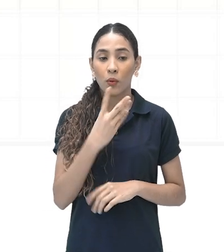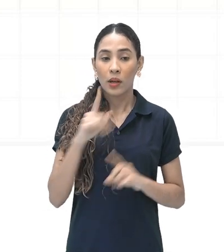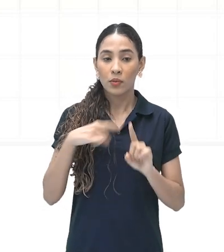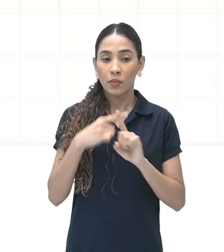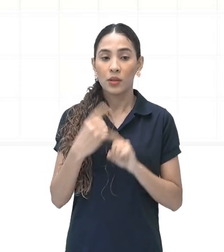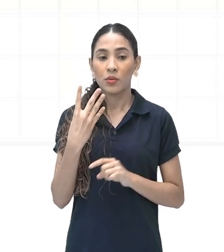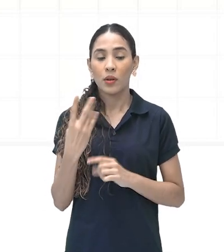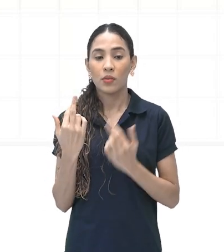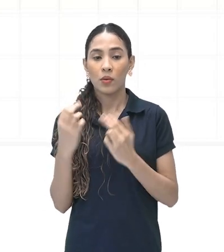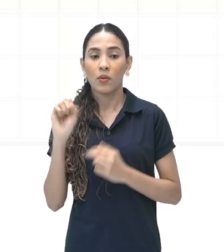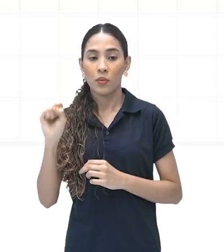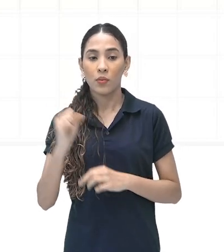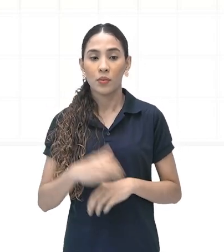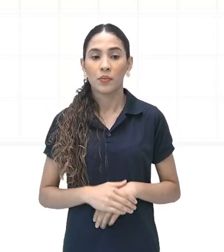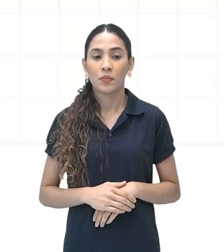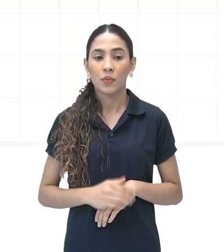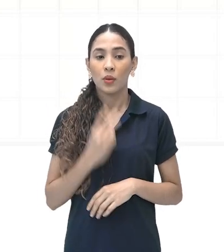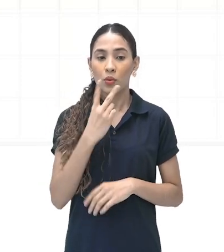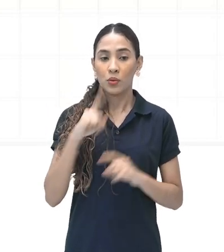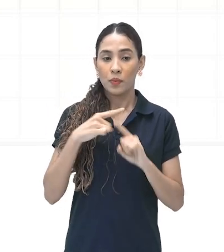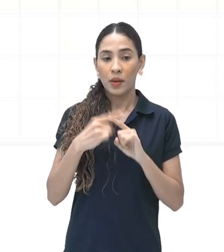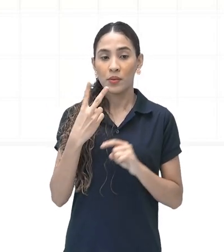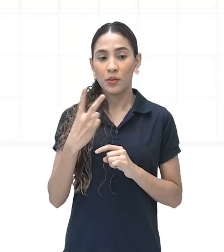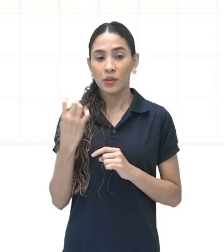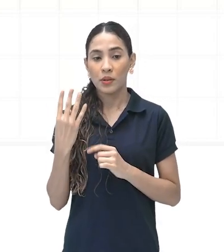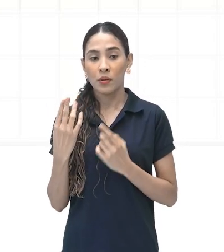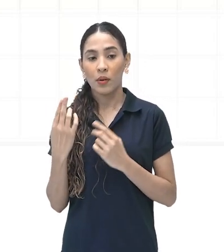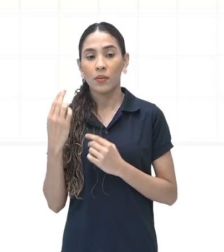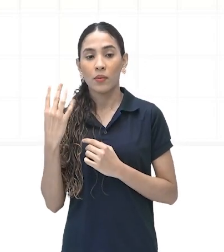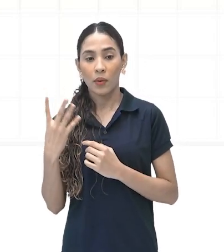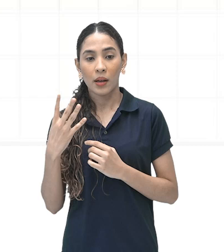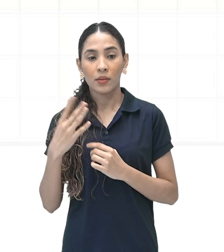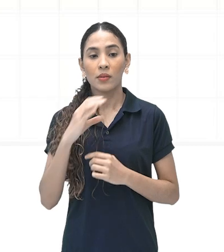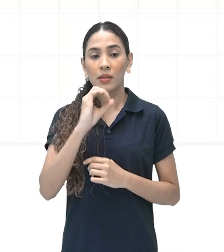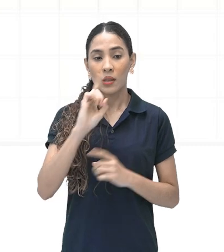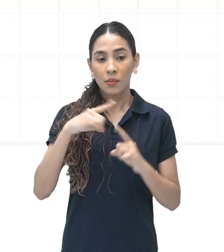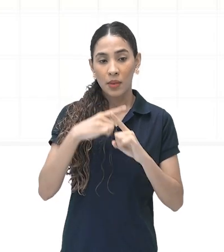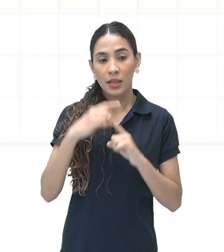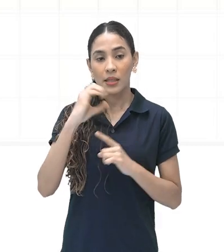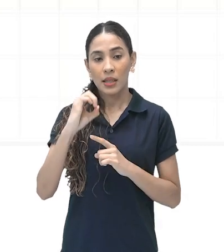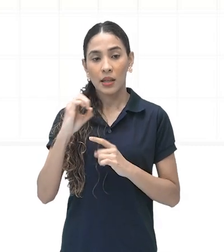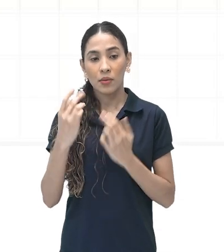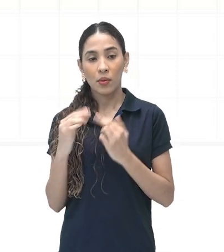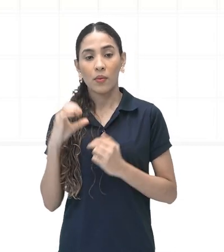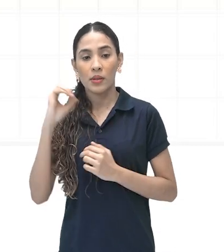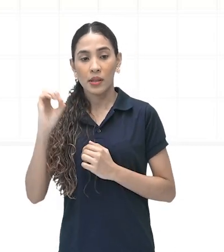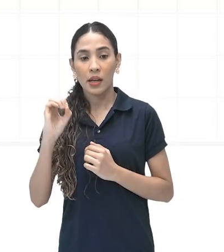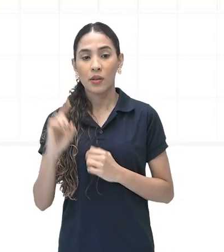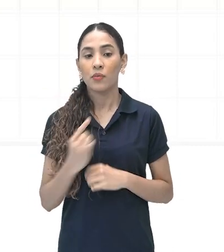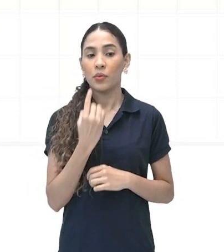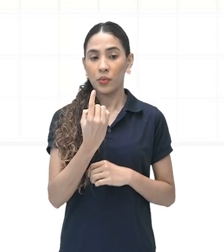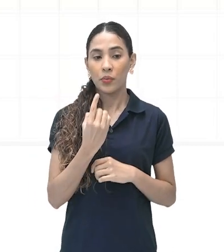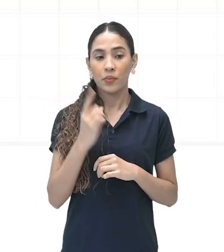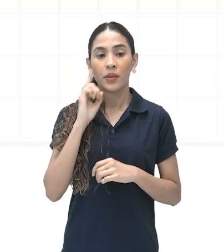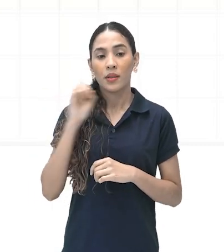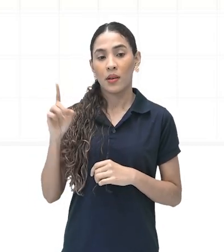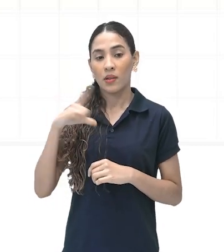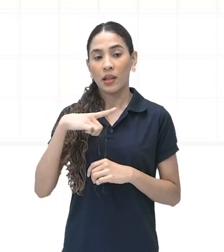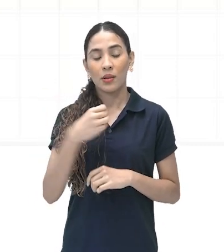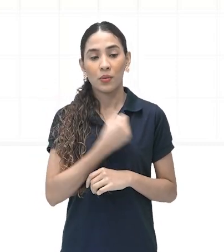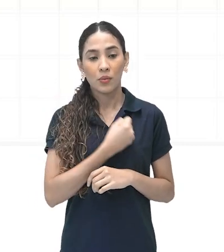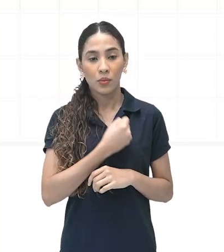4 mais 4, 8. 2 mais 2, 4. 0 mais 0, 0. E 1 aqui. Então, temos aqui este